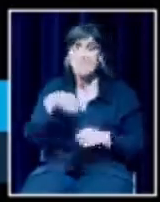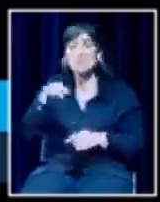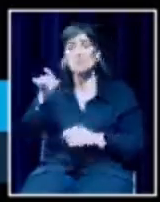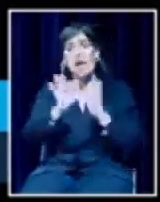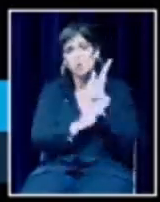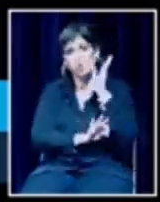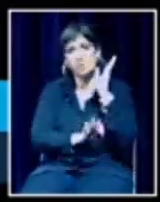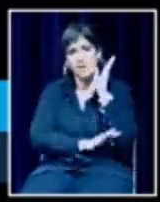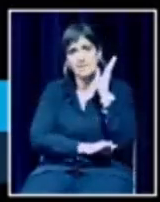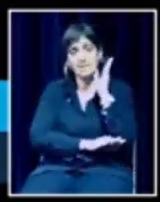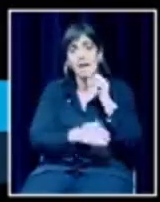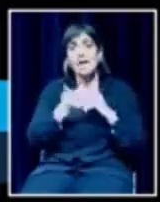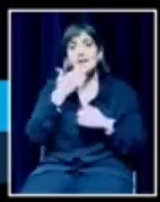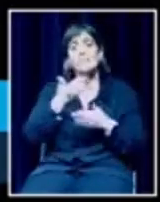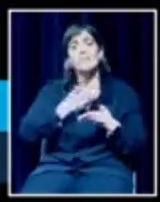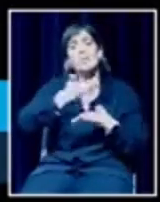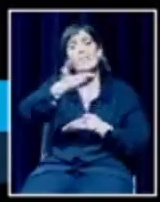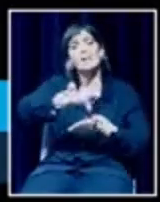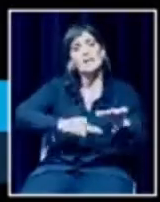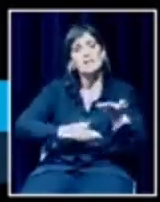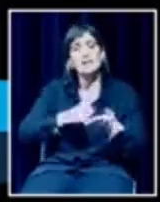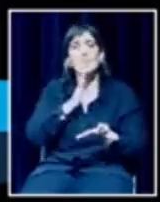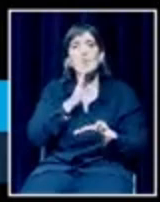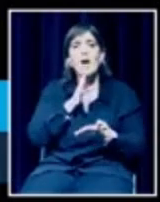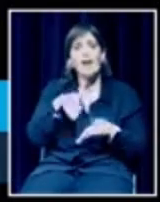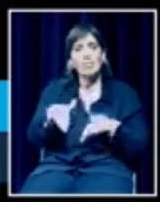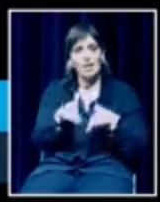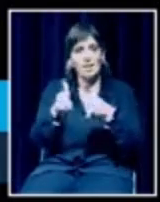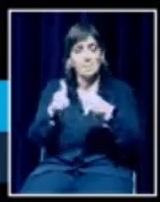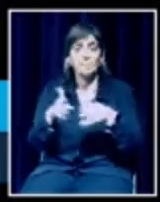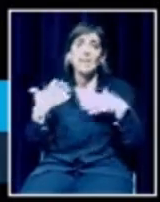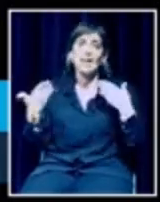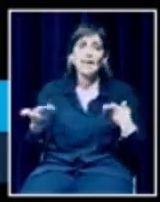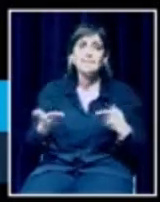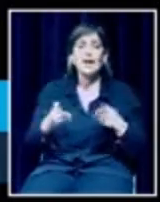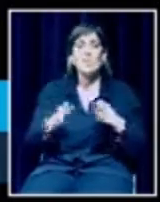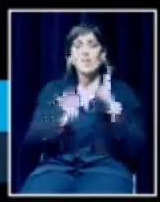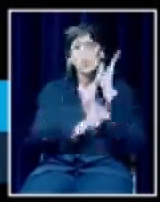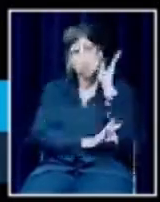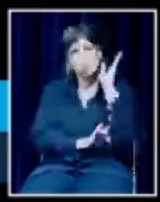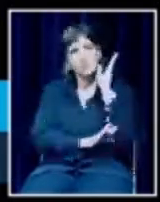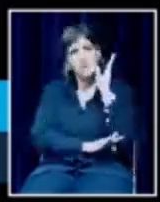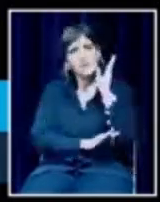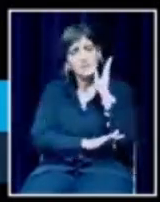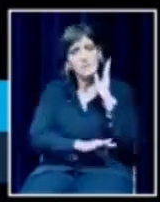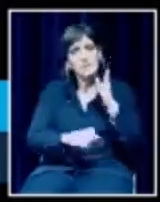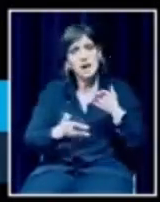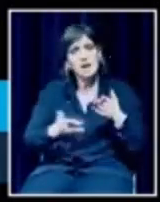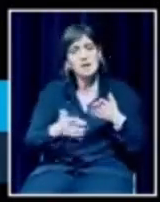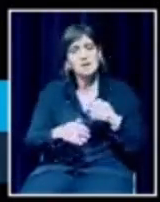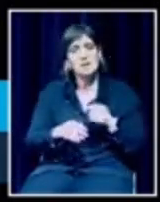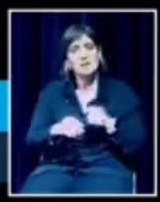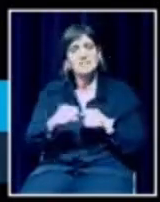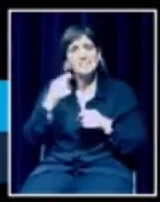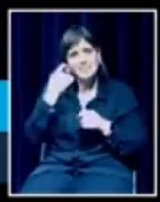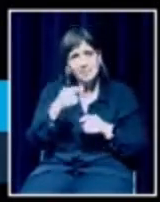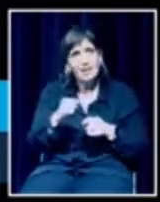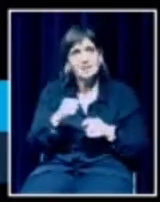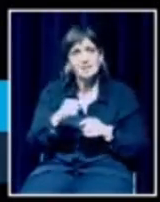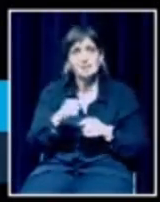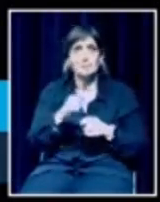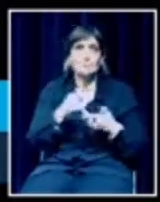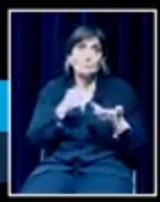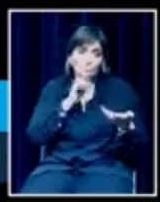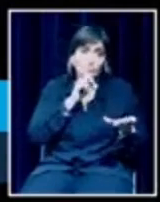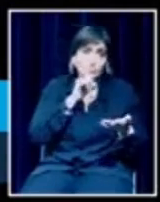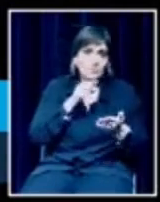de Freguesia e pedir uma declaração de morada então a junta de Freguesia a princípio ela tem a possibilidade de